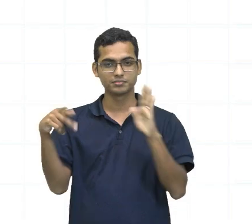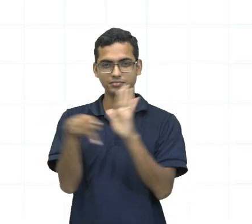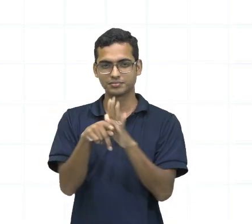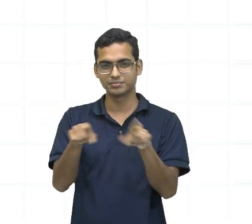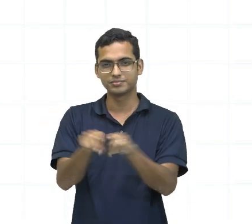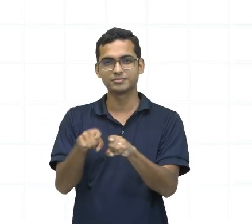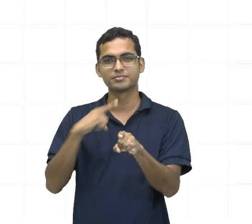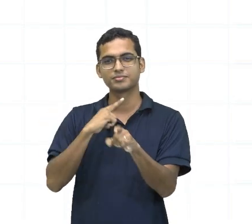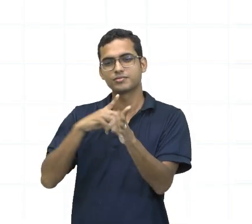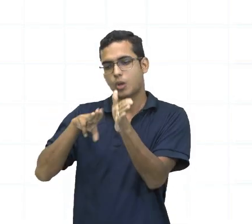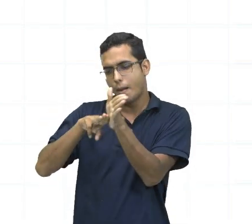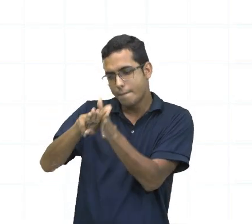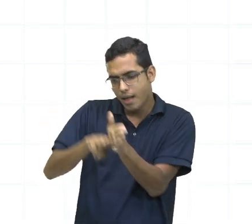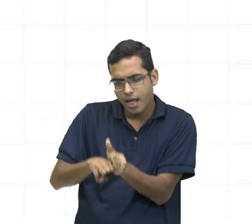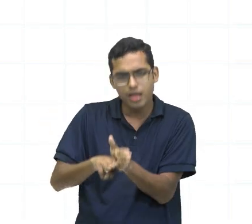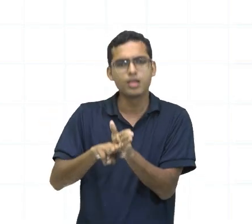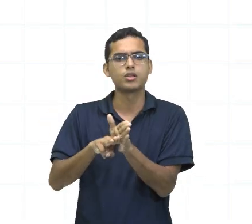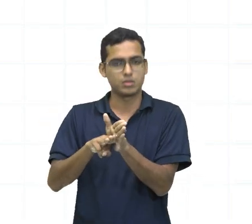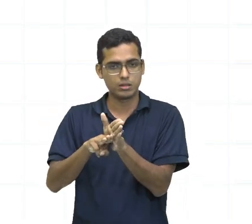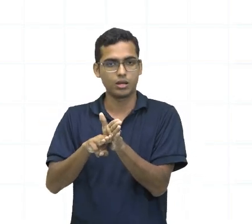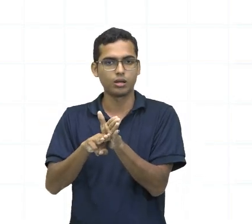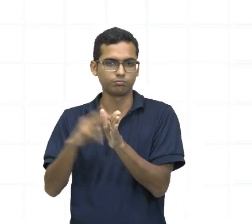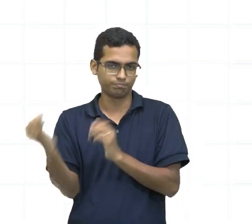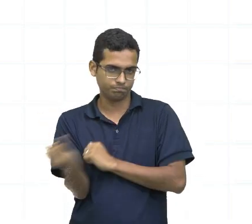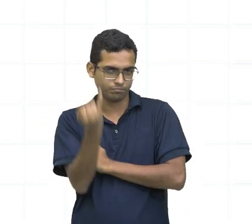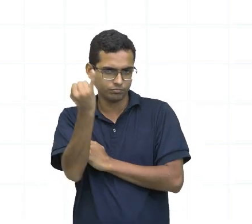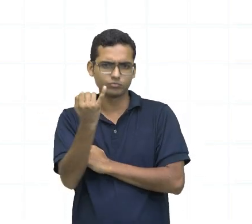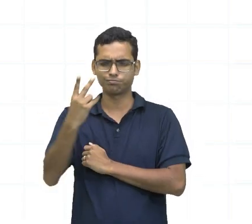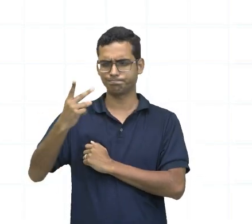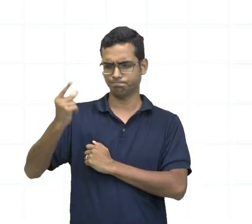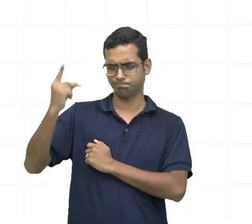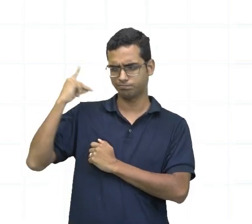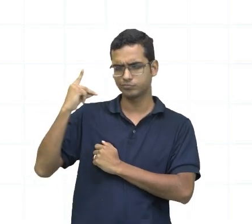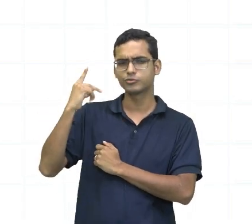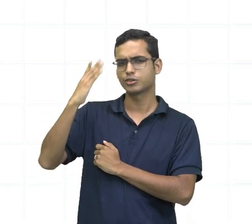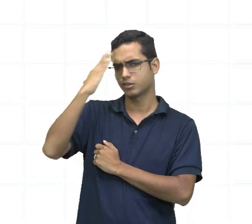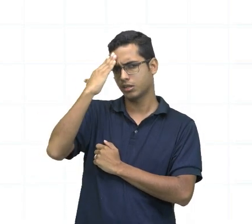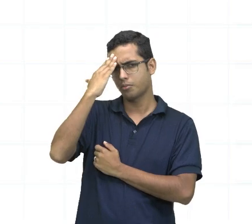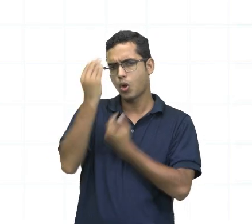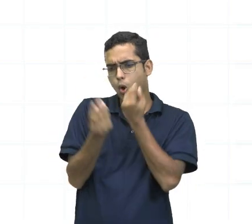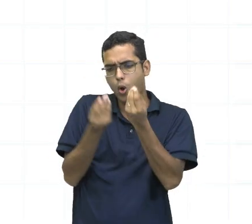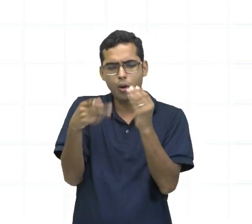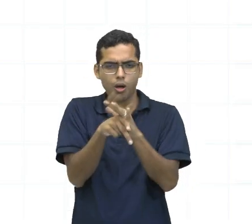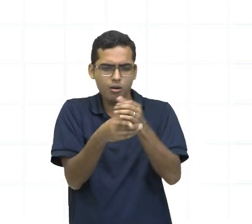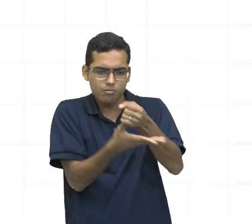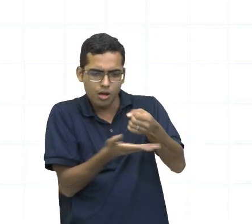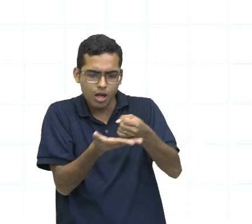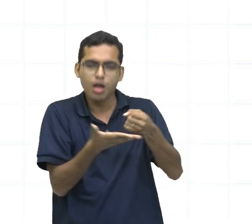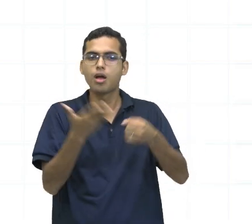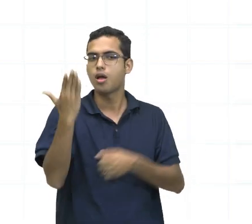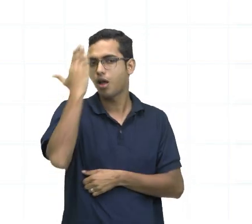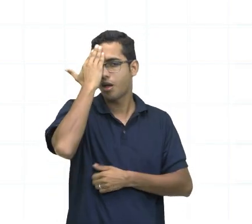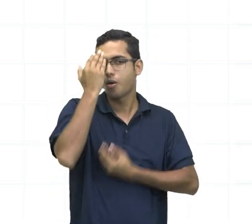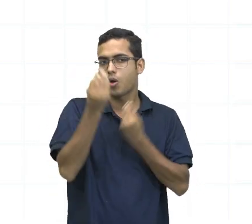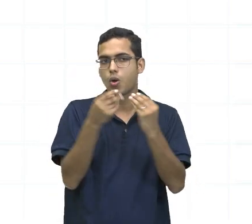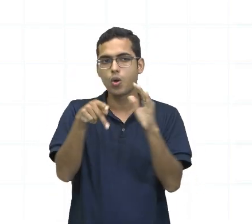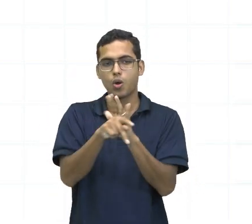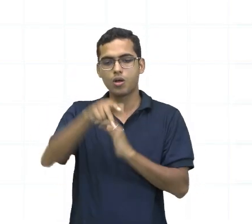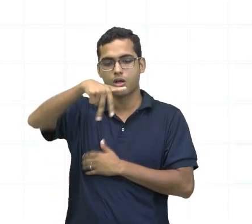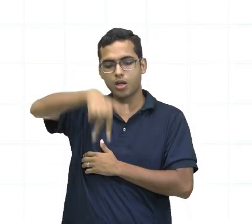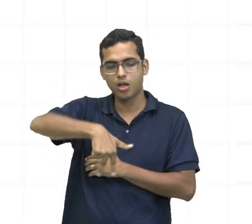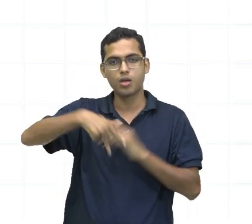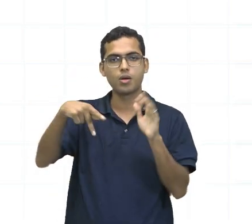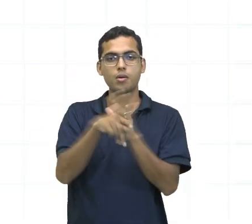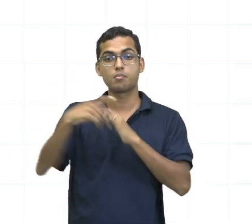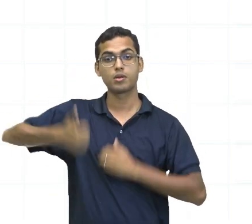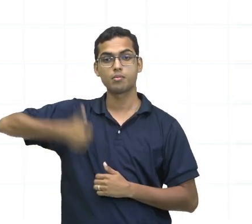método mais fundamental, né, e o mais antigo para a gente se localizar no espaço, tá certo? É através do Sol. O primeiro